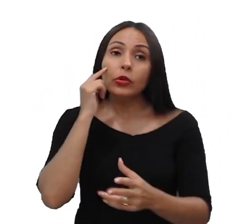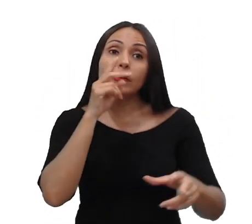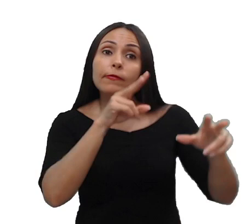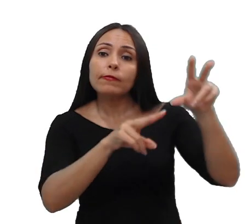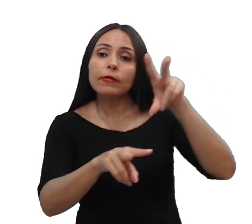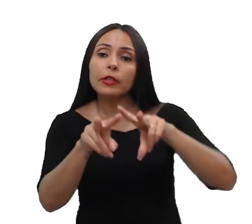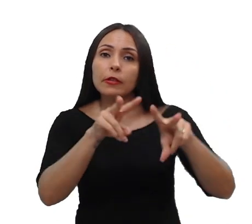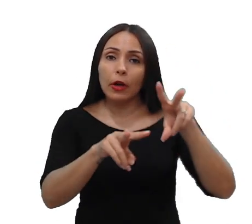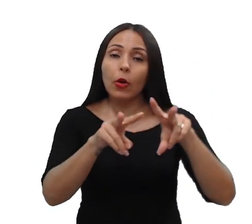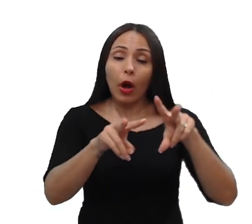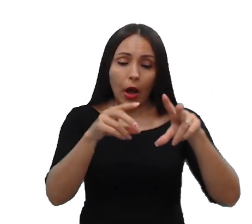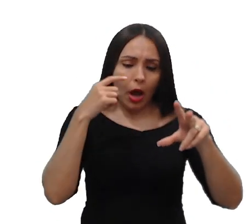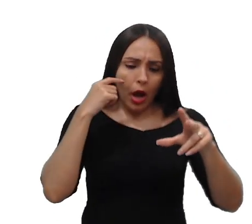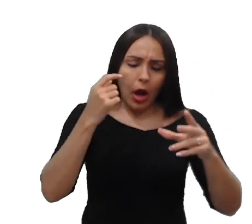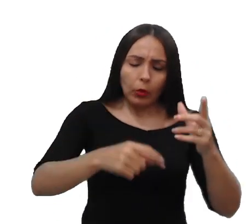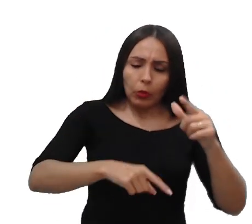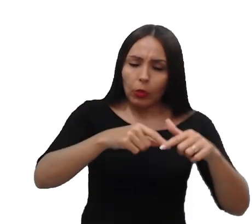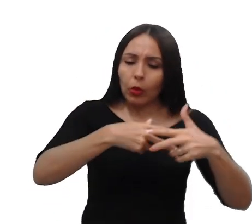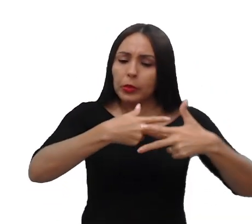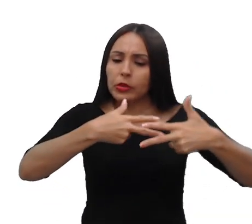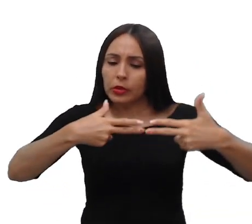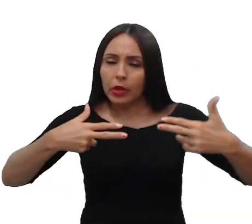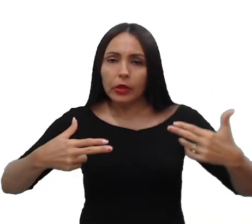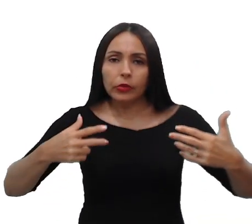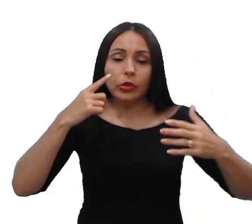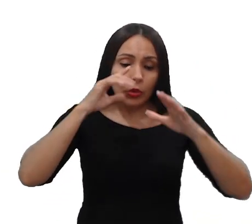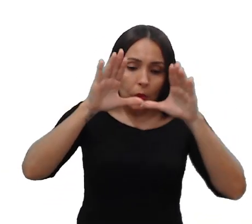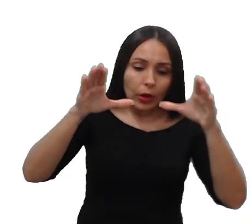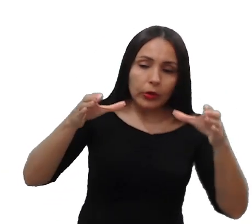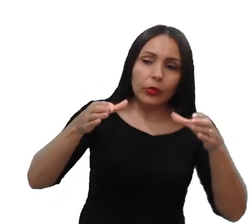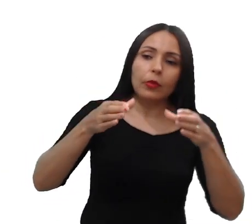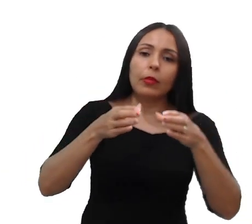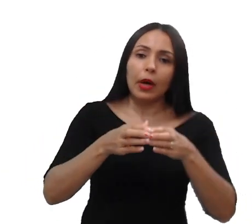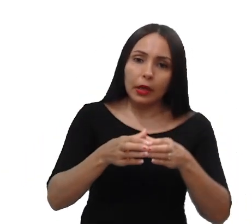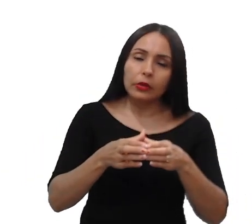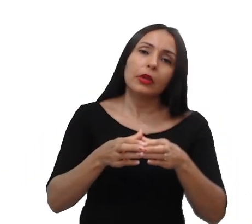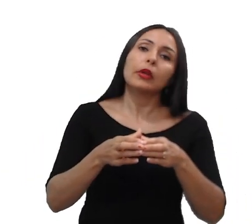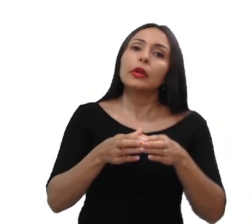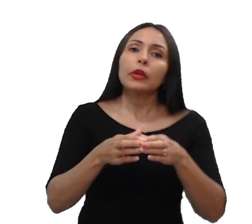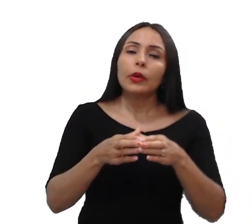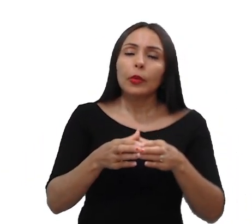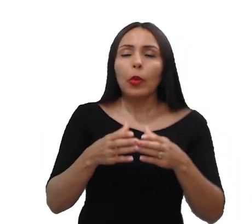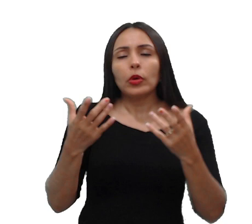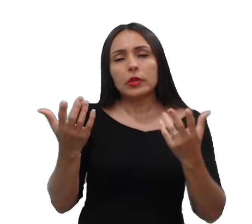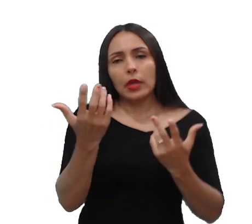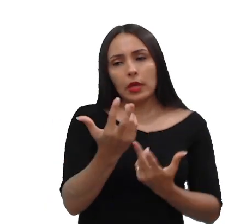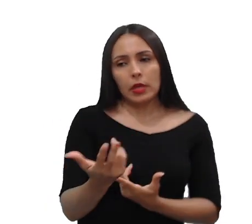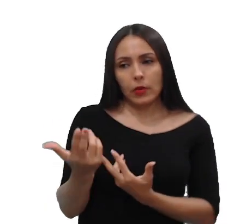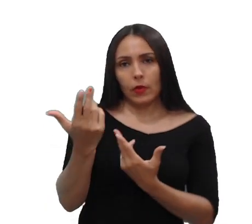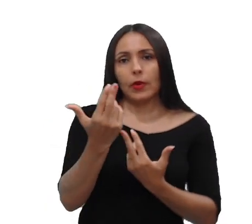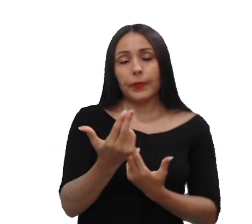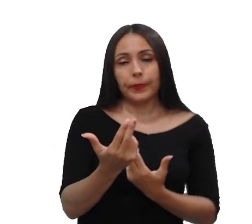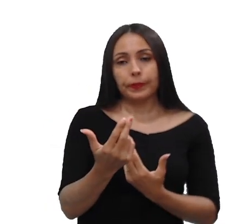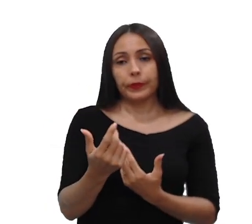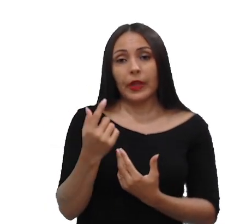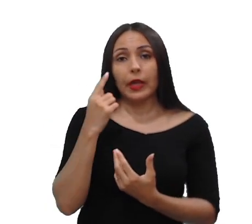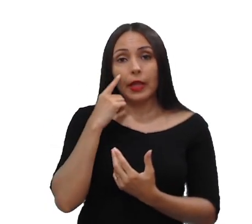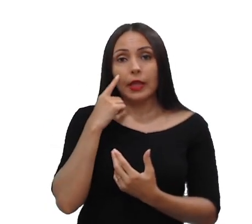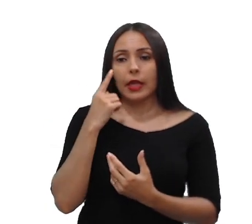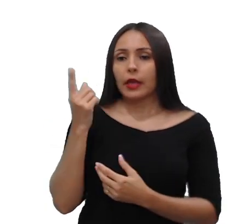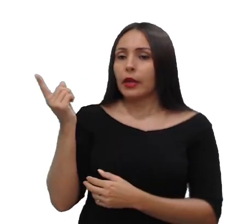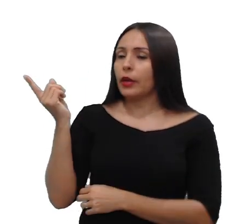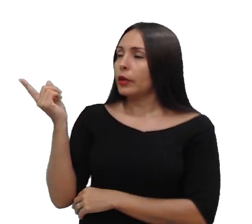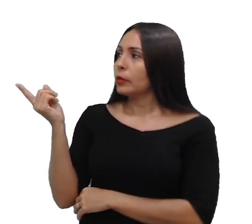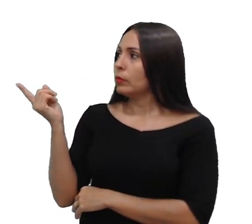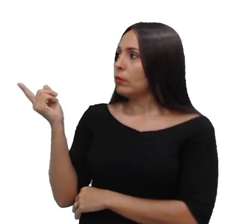visão a esses objetos que estão agrupados, né, por ser similares. Na imagem que a gente está vendo,